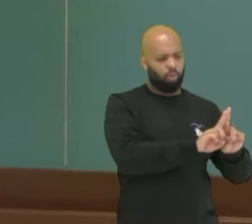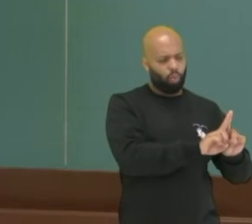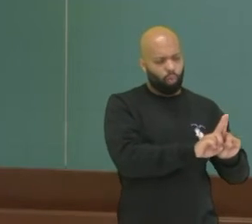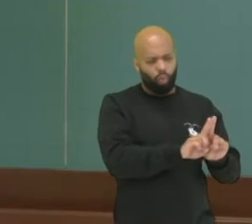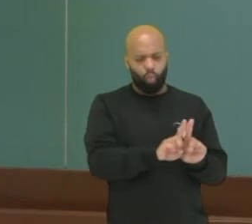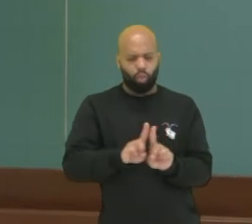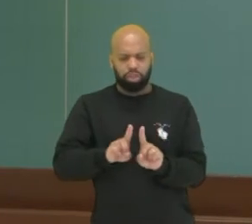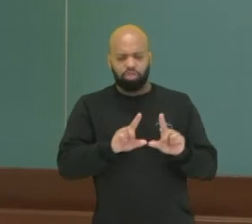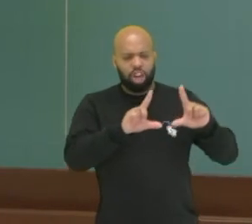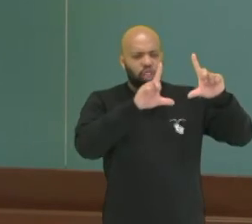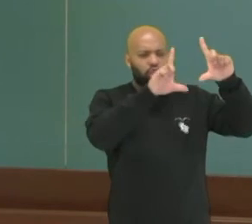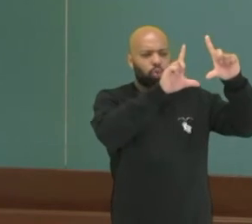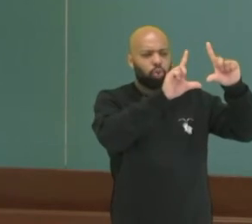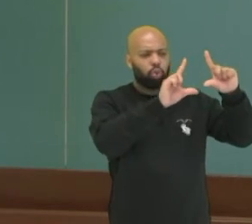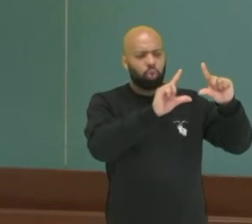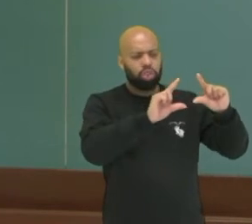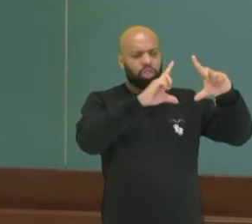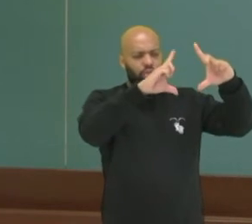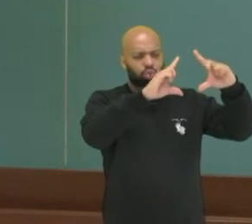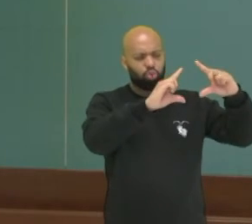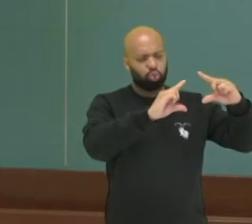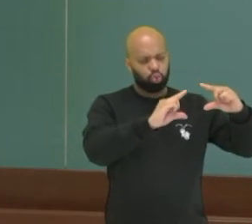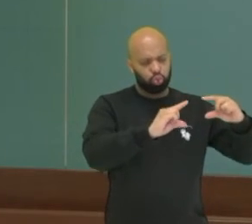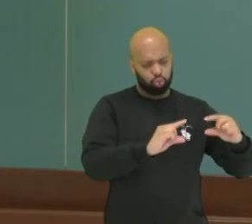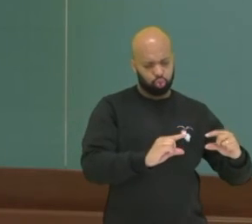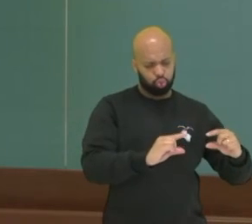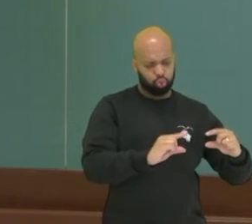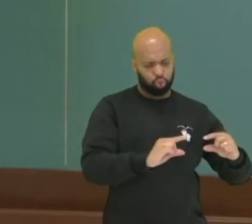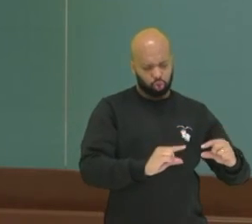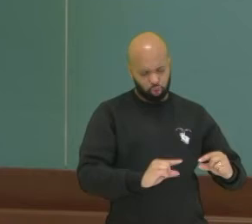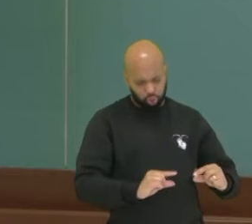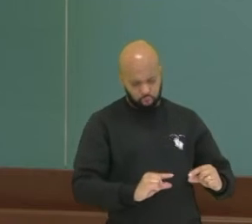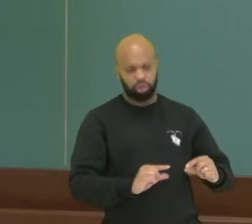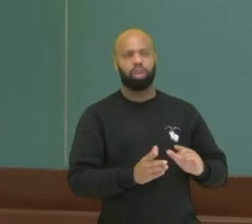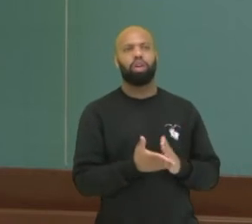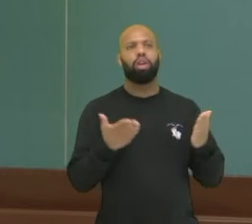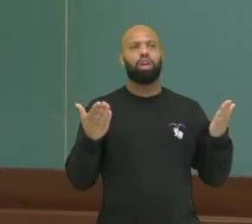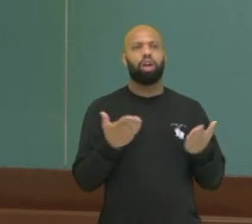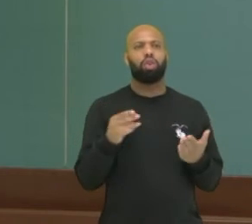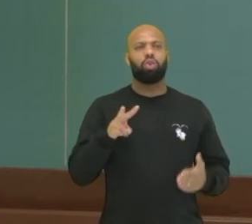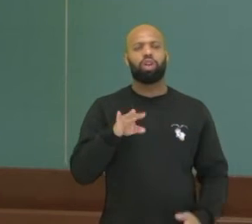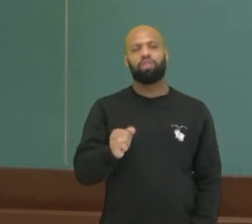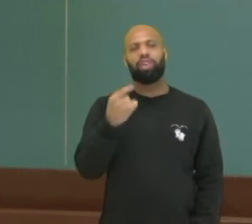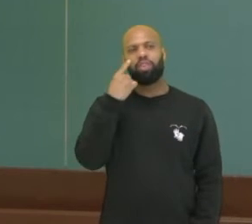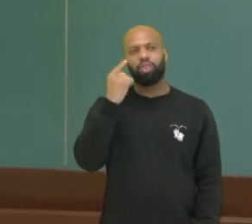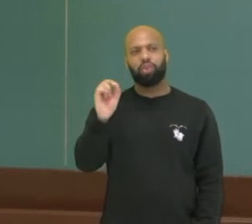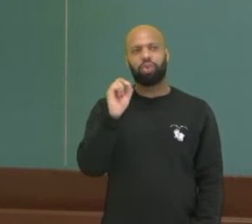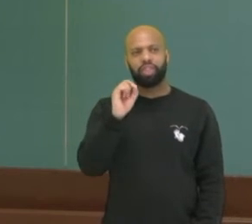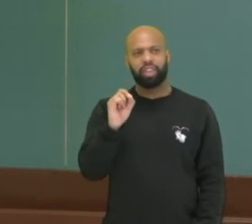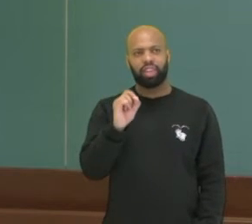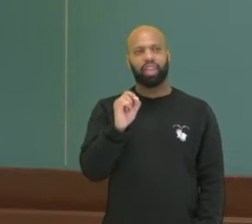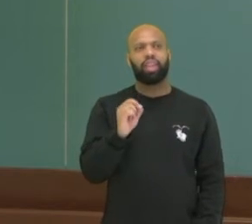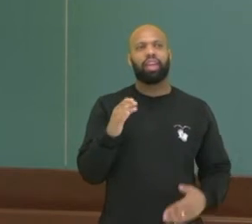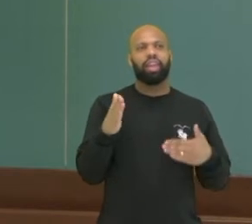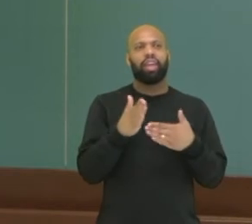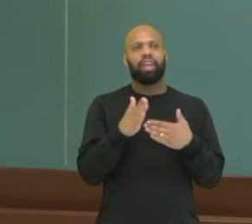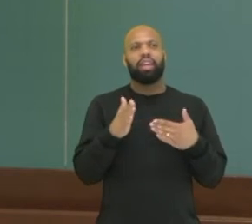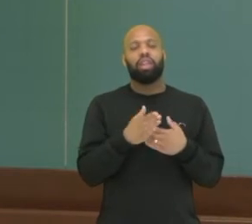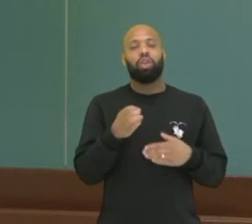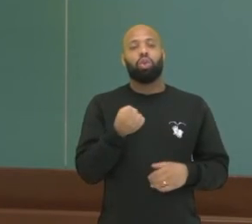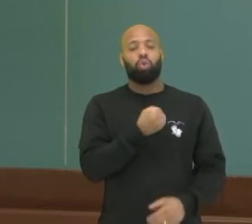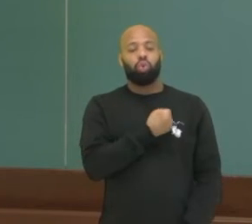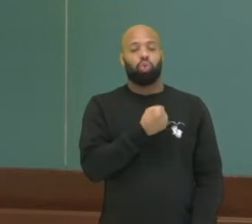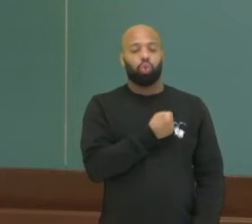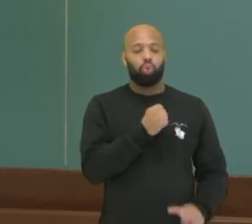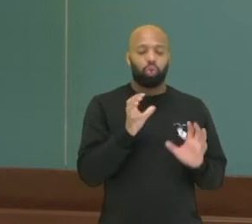vão diminuindo de tamanho. Vamos analisar neste cariótipo até o par